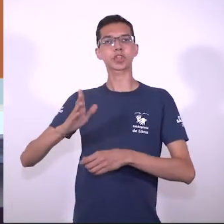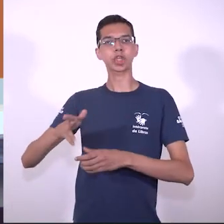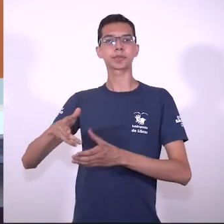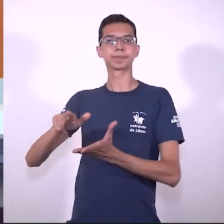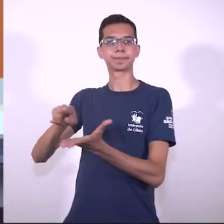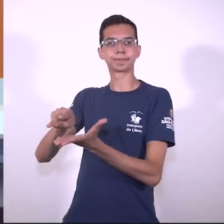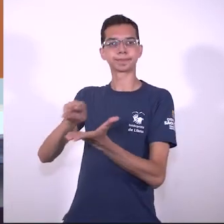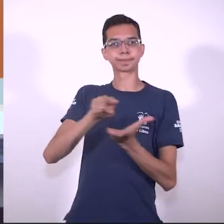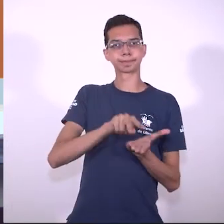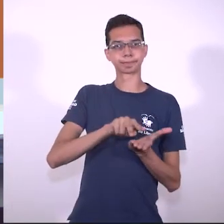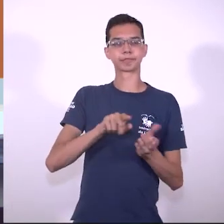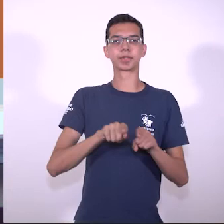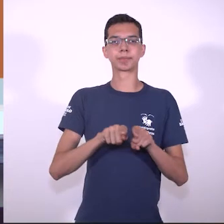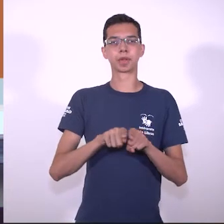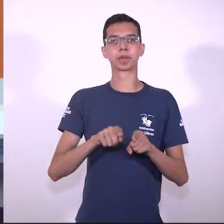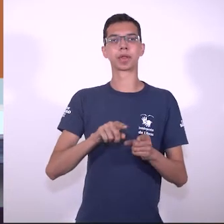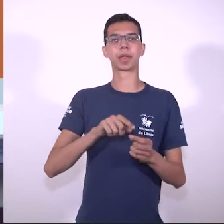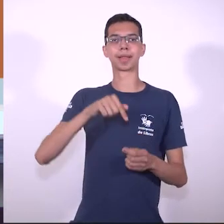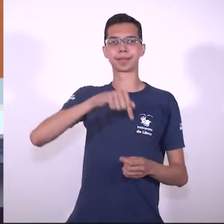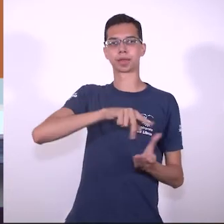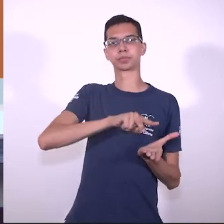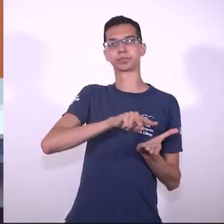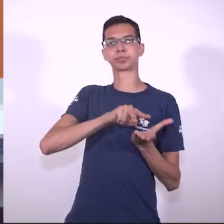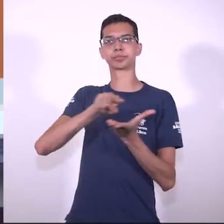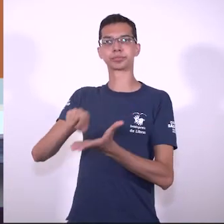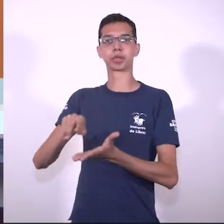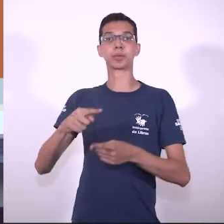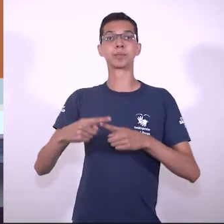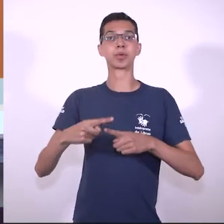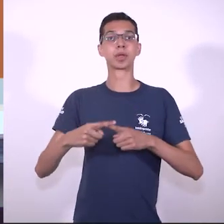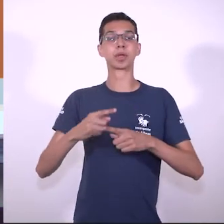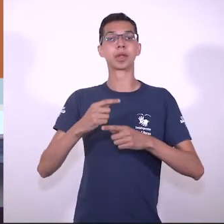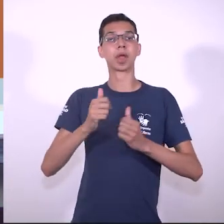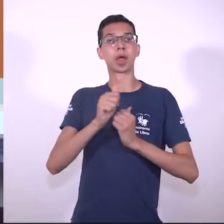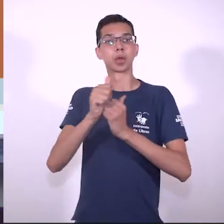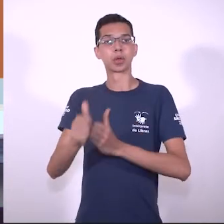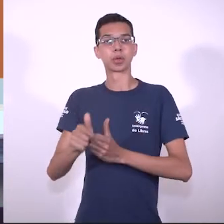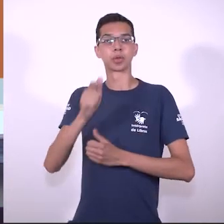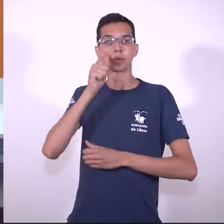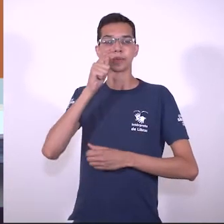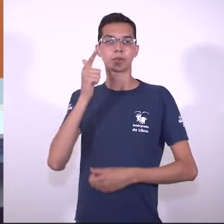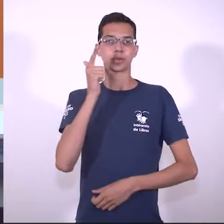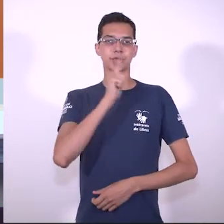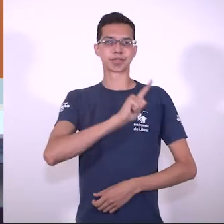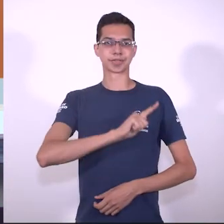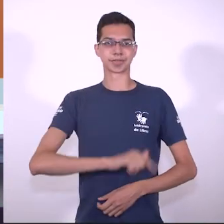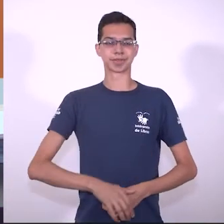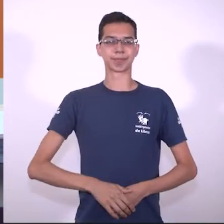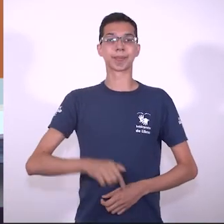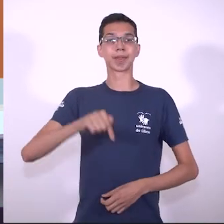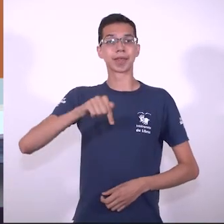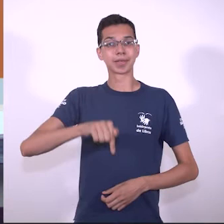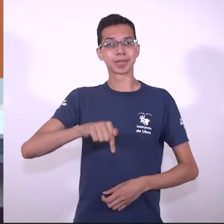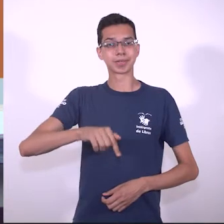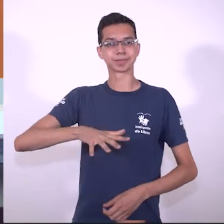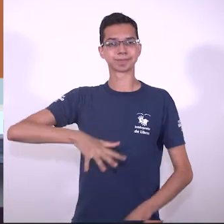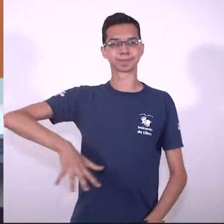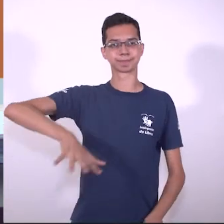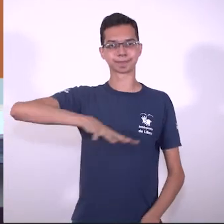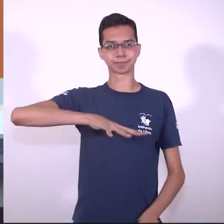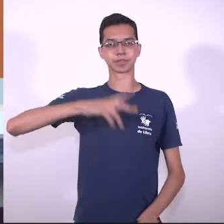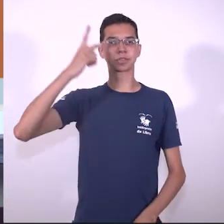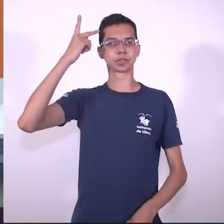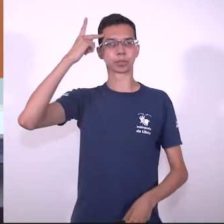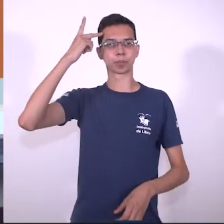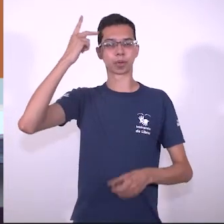ação contínua, permanente, que você tem que ter, para que a gente possa, nessa região metropolitana, cuja conurbação